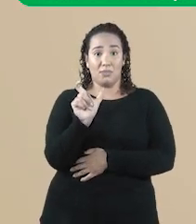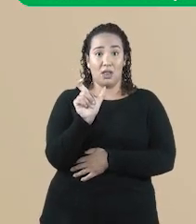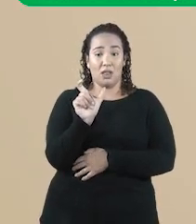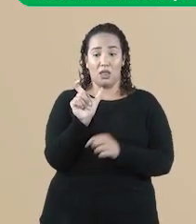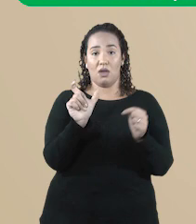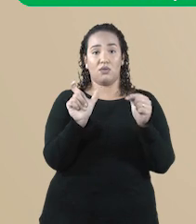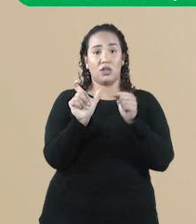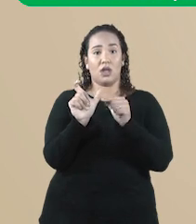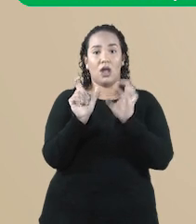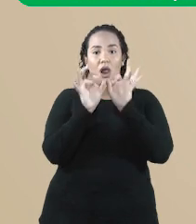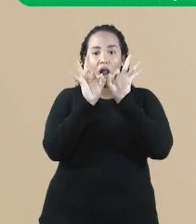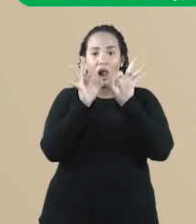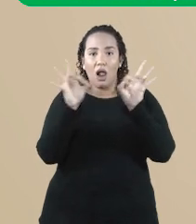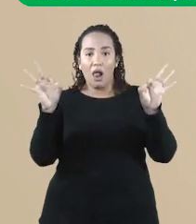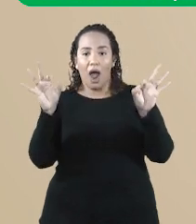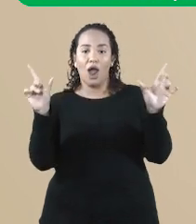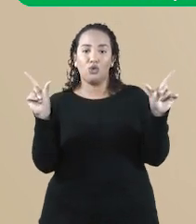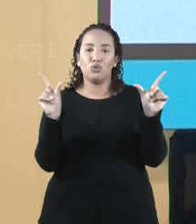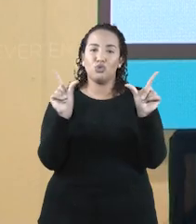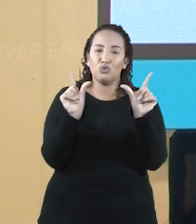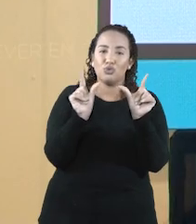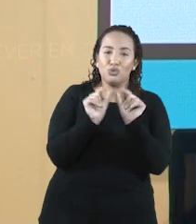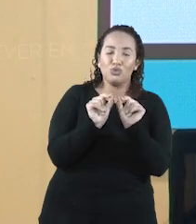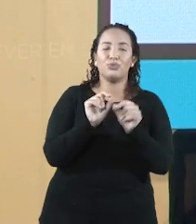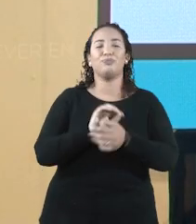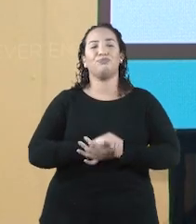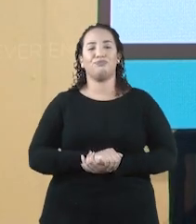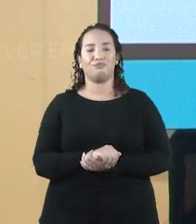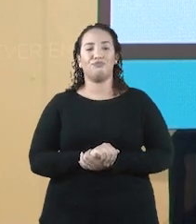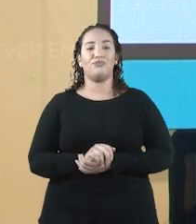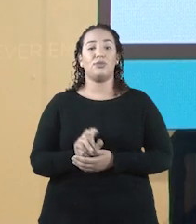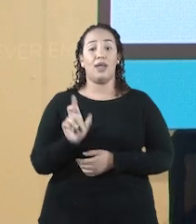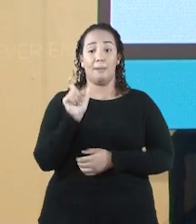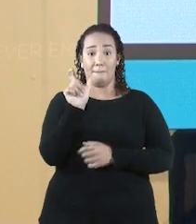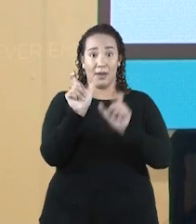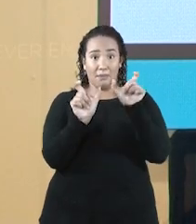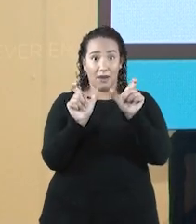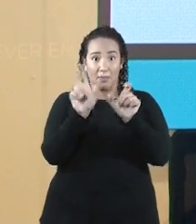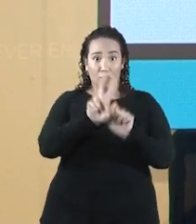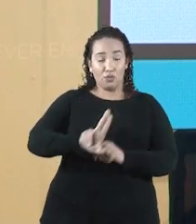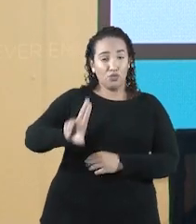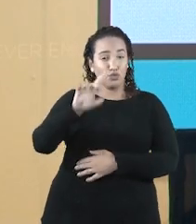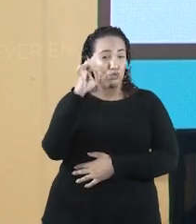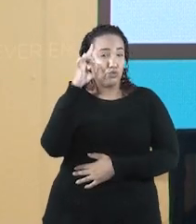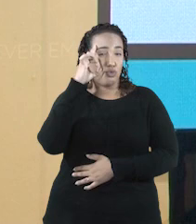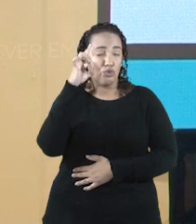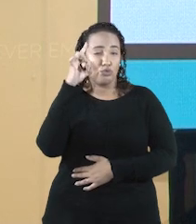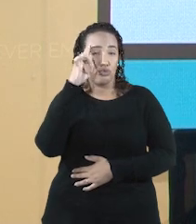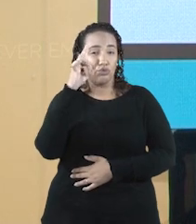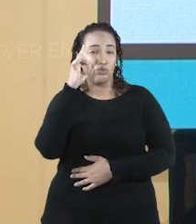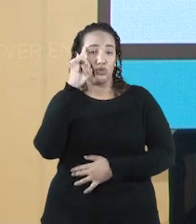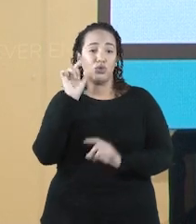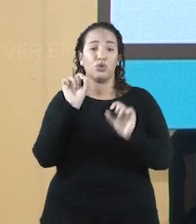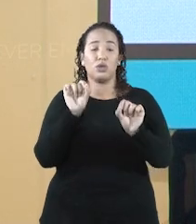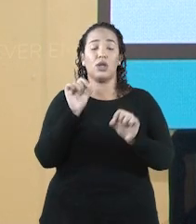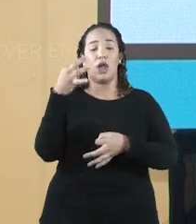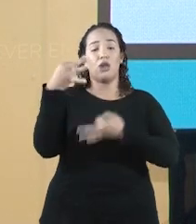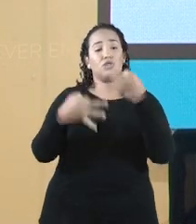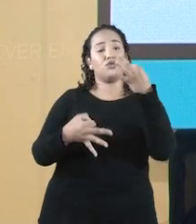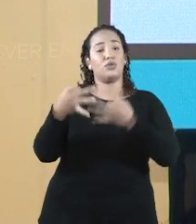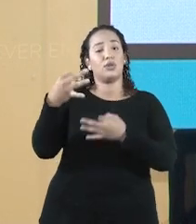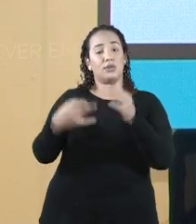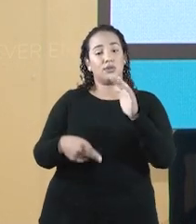uma palavra longa ou expressão. O uso frequente de determinadas palavras ou expressões justifica